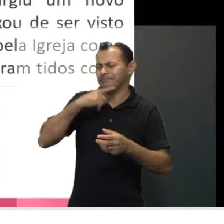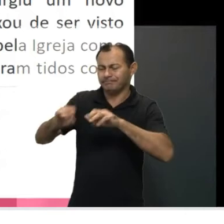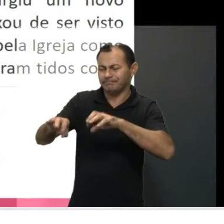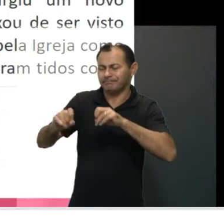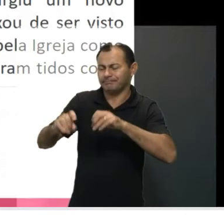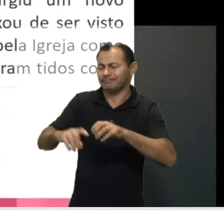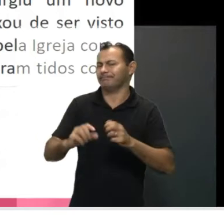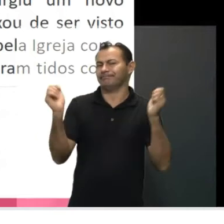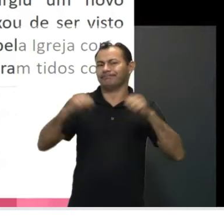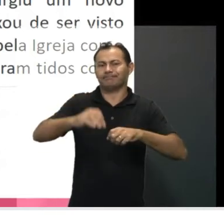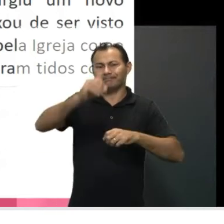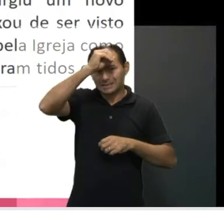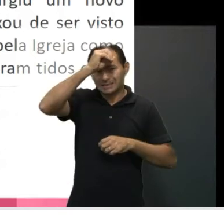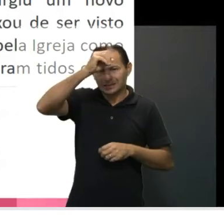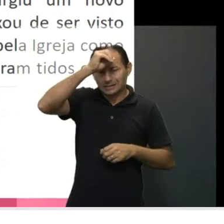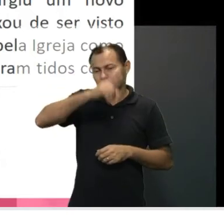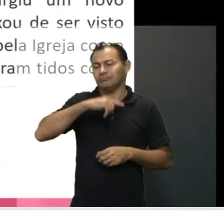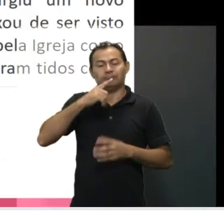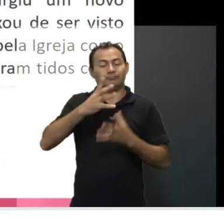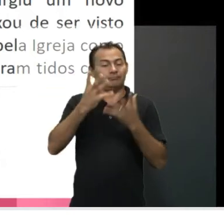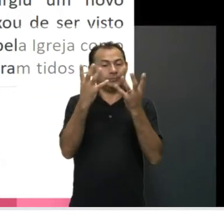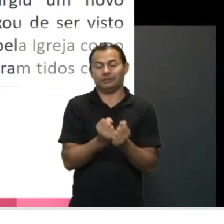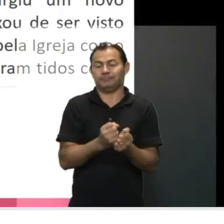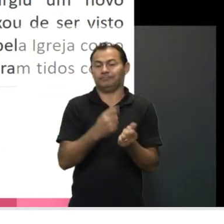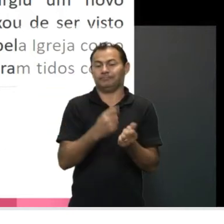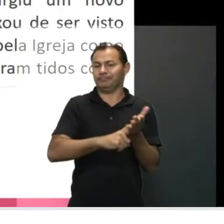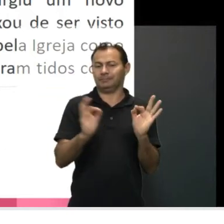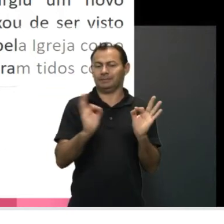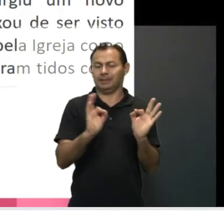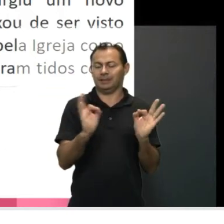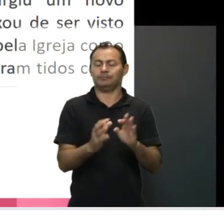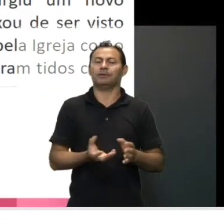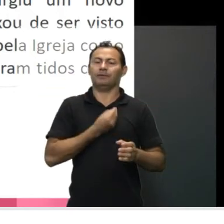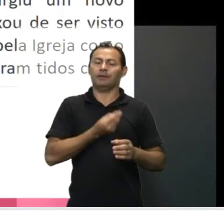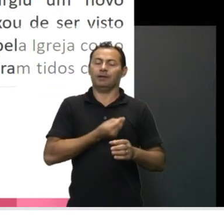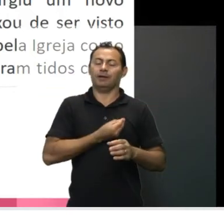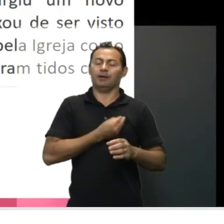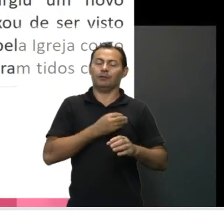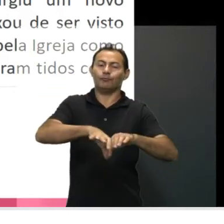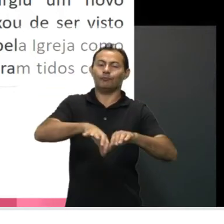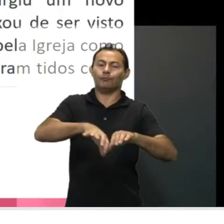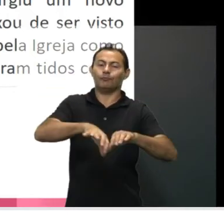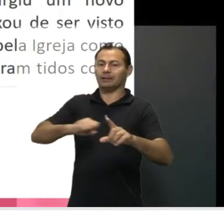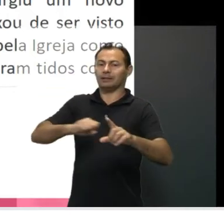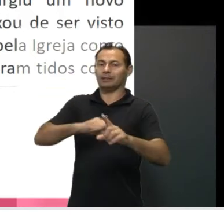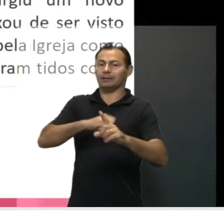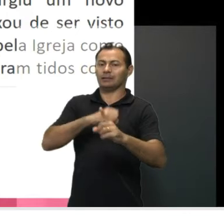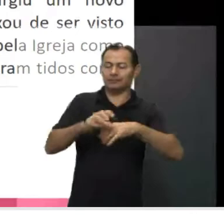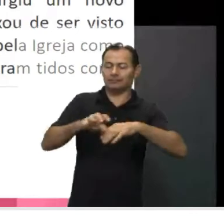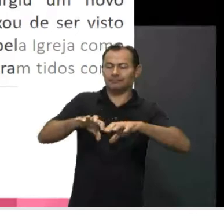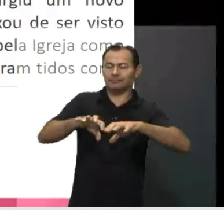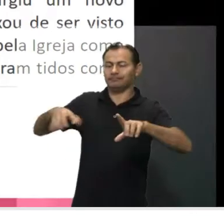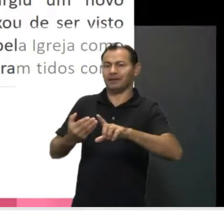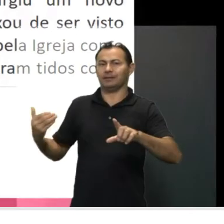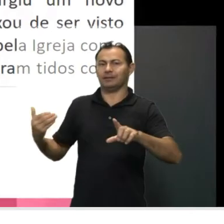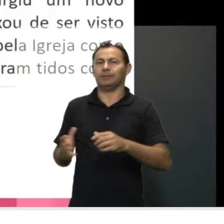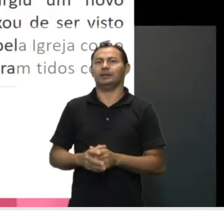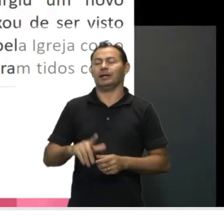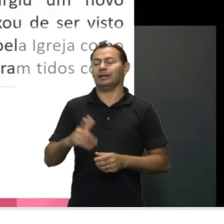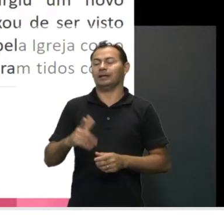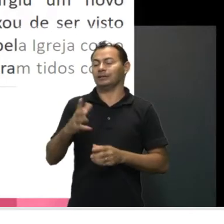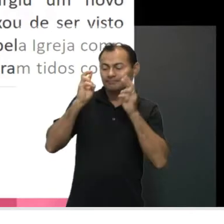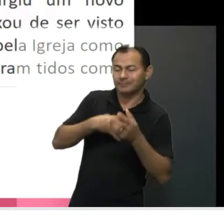de ofício. Viviam à margem da sociedade, muitas vezes em condição de sub-humanas. Com a ascensão da